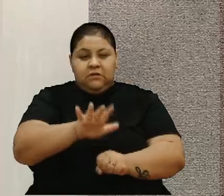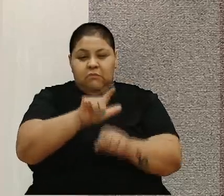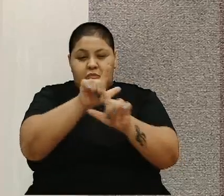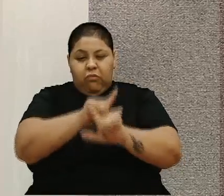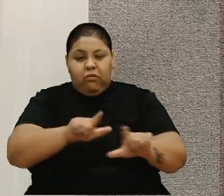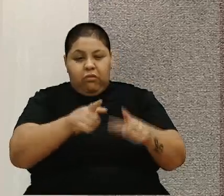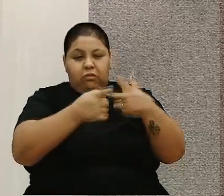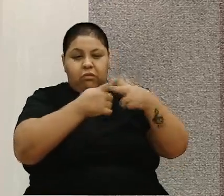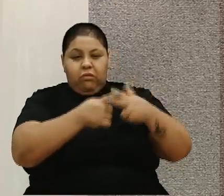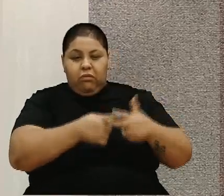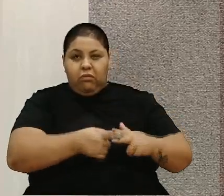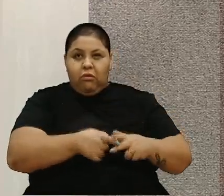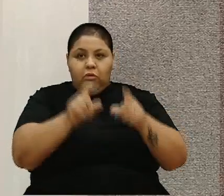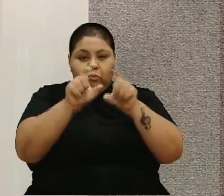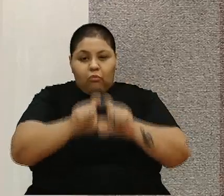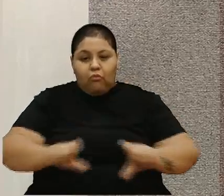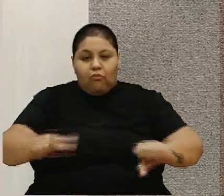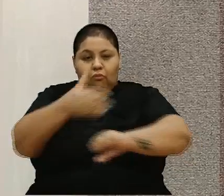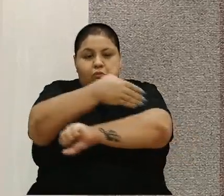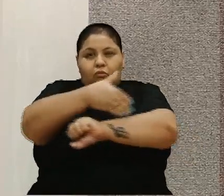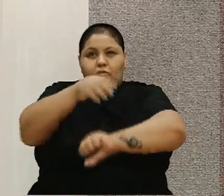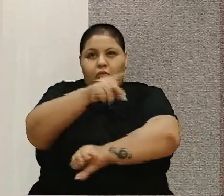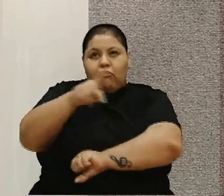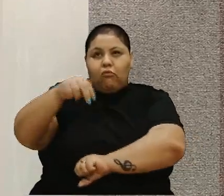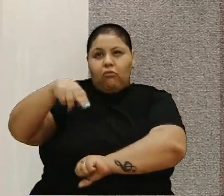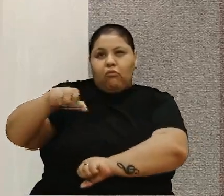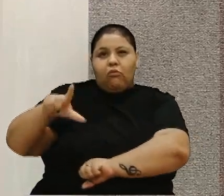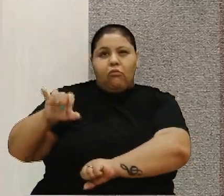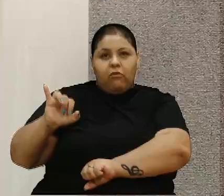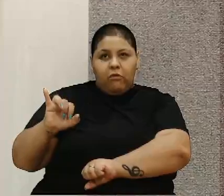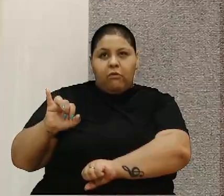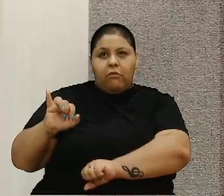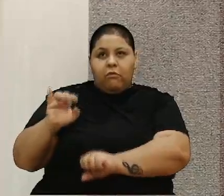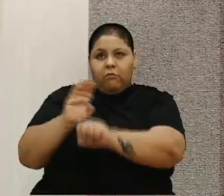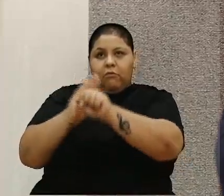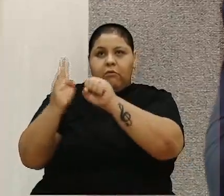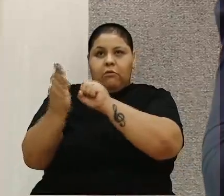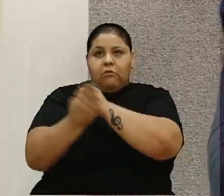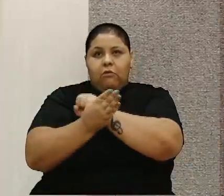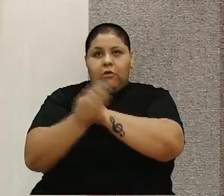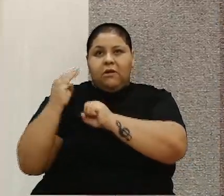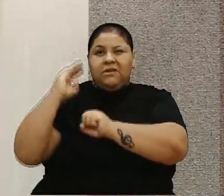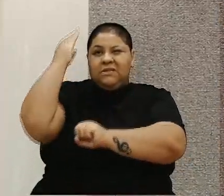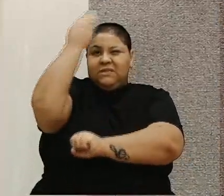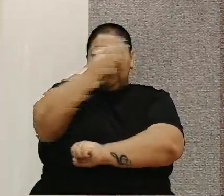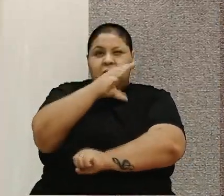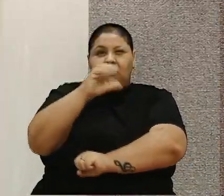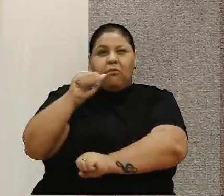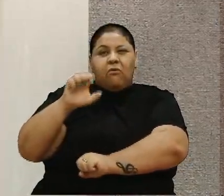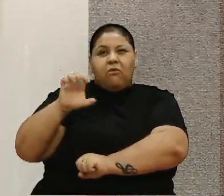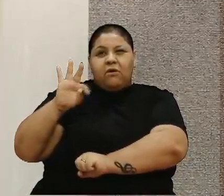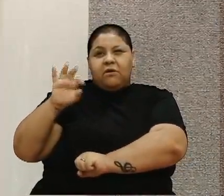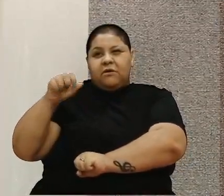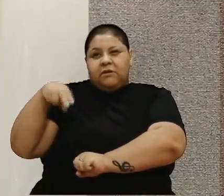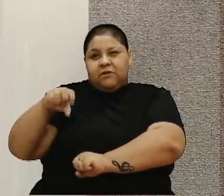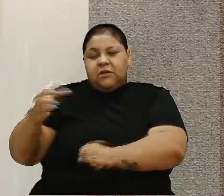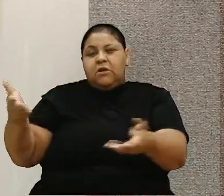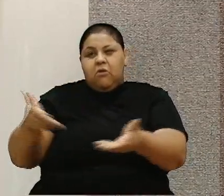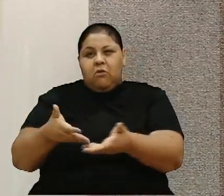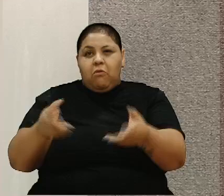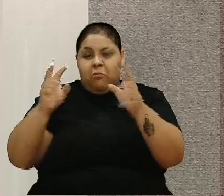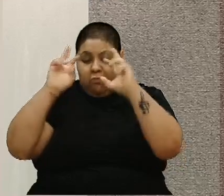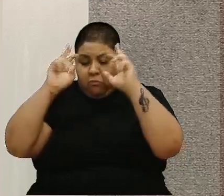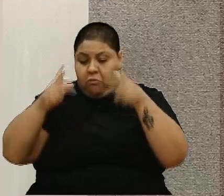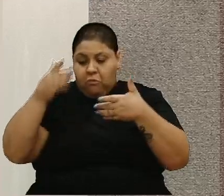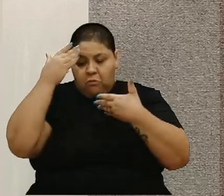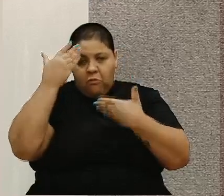manutenção da rede de esgoto lá na rua Professora Nelly Veronese Mássia, no bairro São Caetano. Então fica aqui o nosso reconhecimento e agradecimento. Quando